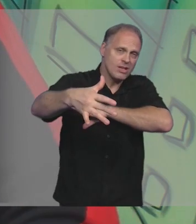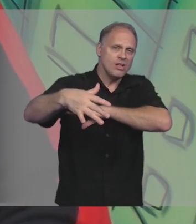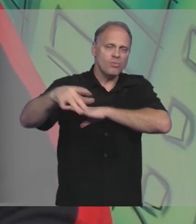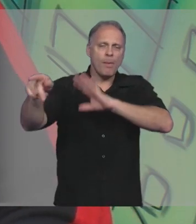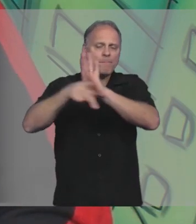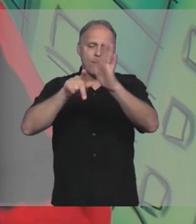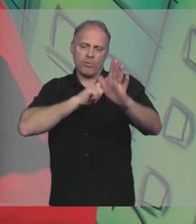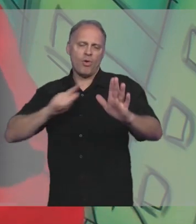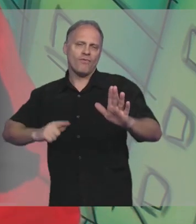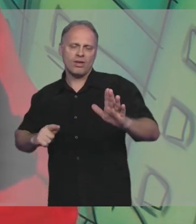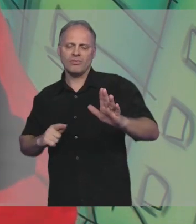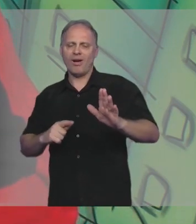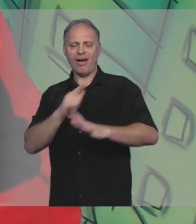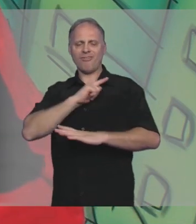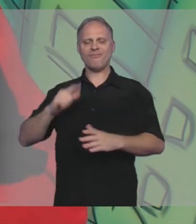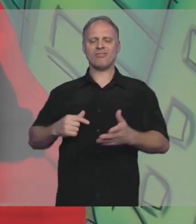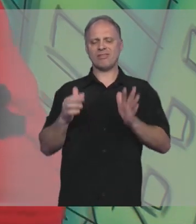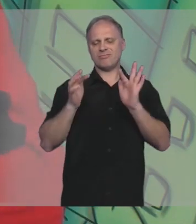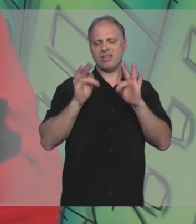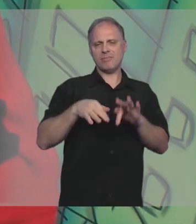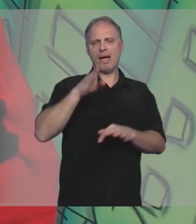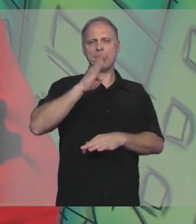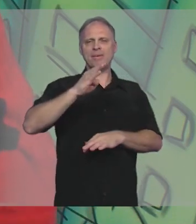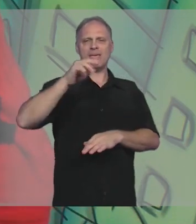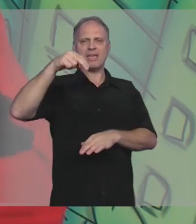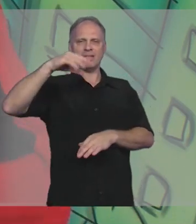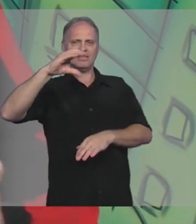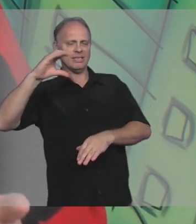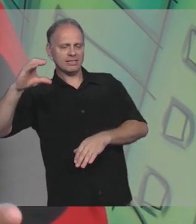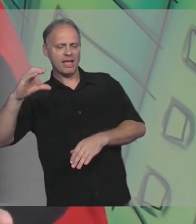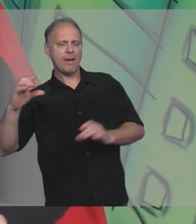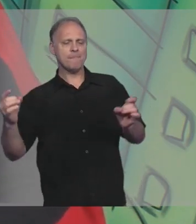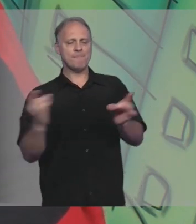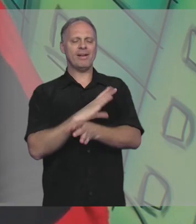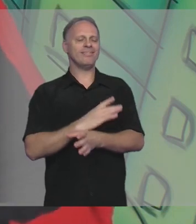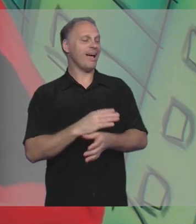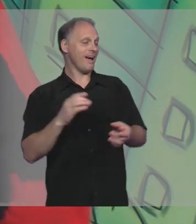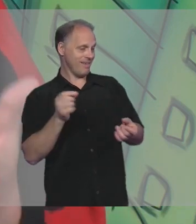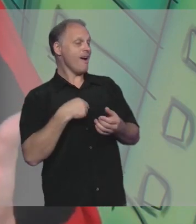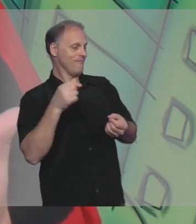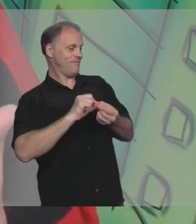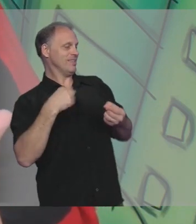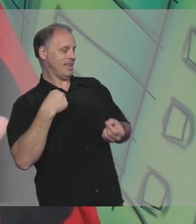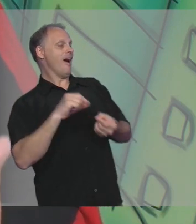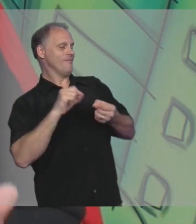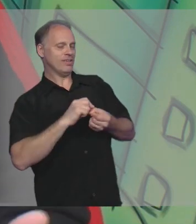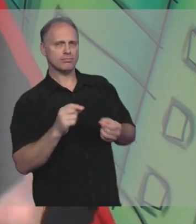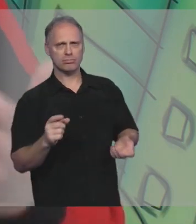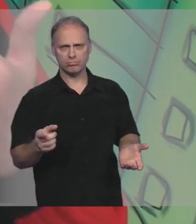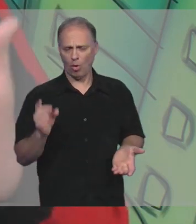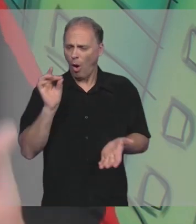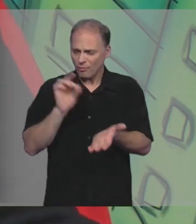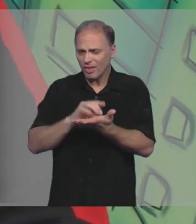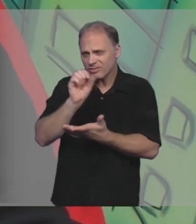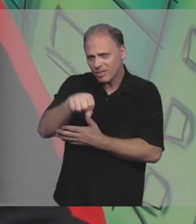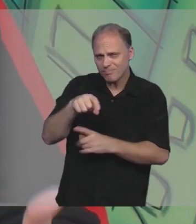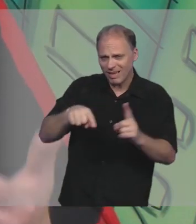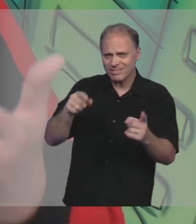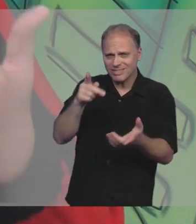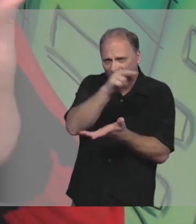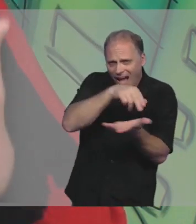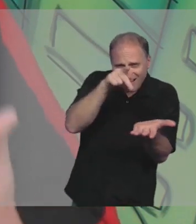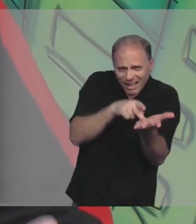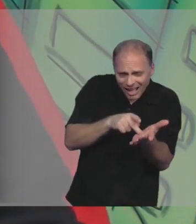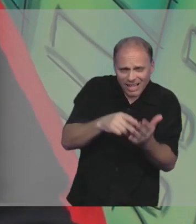dizer, o governo parece que quer terminar essa BNCC, deixar ela pronta e dizer que implementou. Oficialmente sim, mas na vida